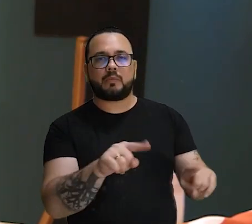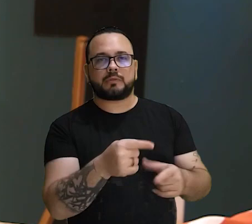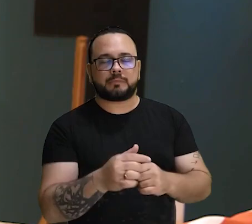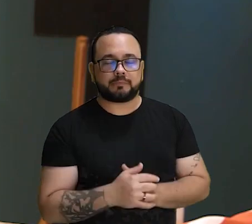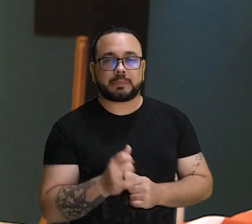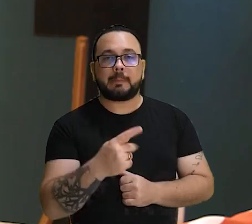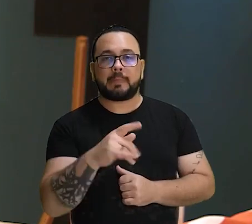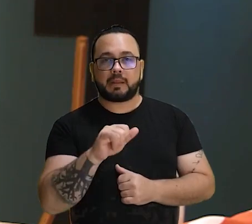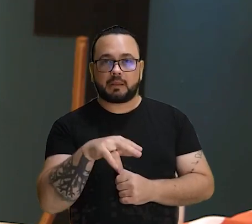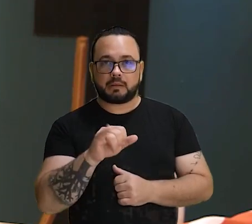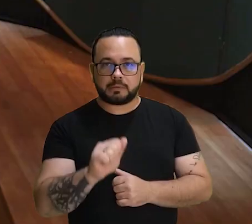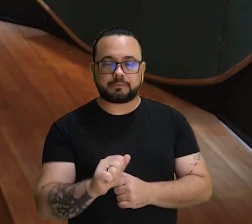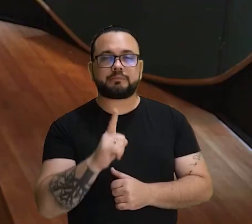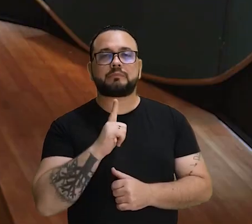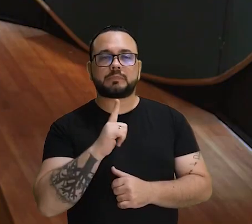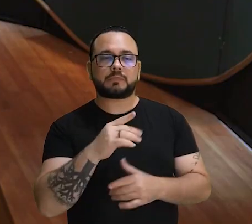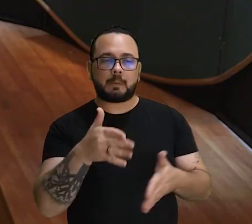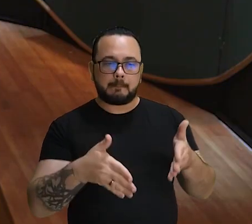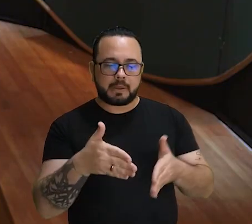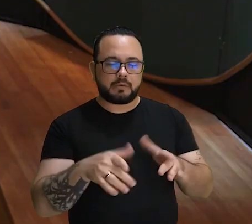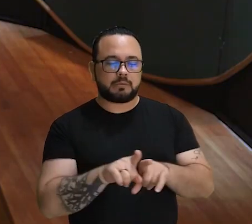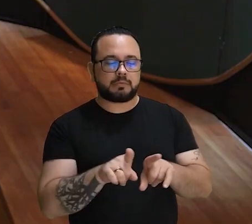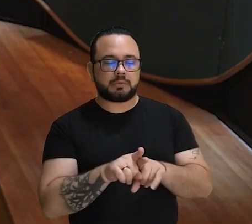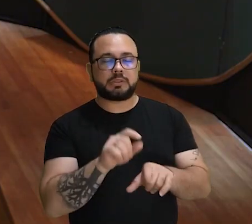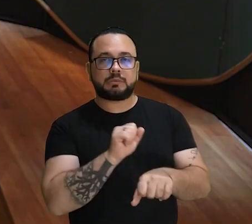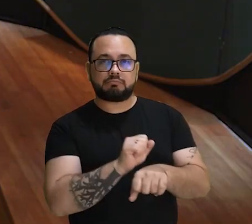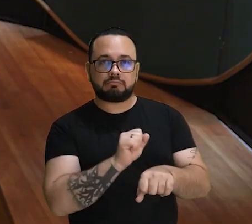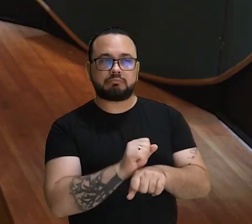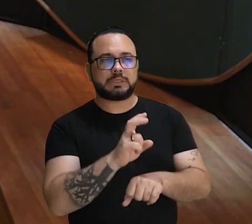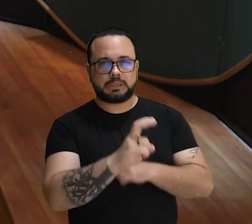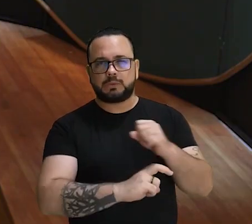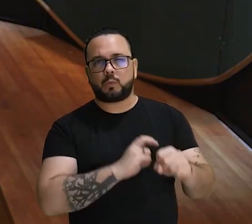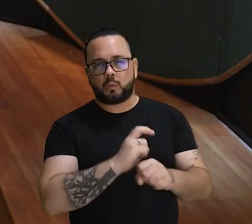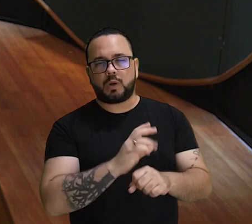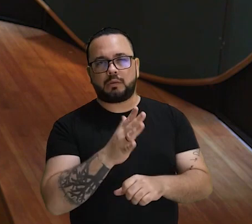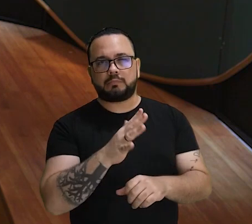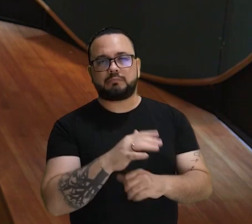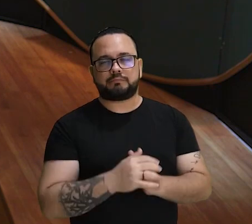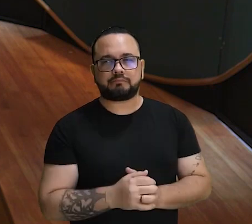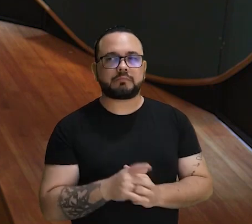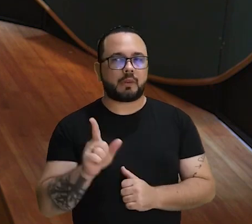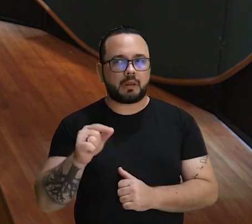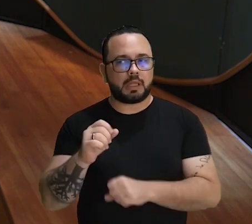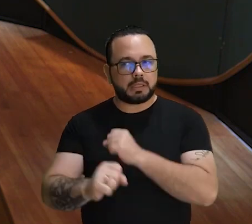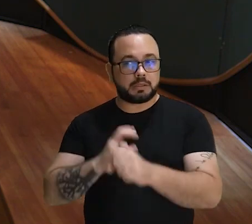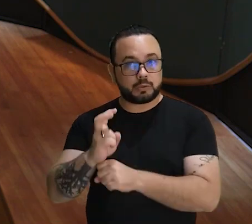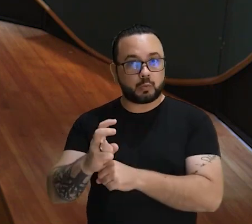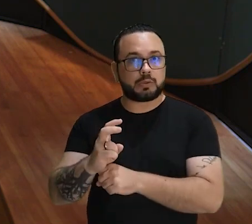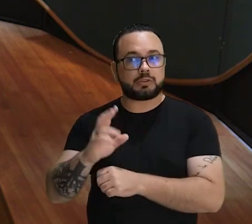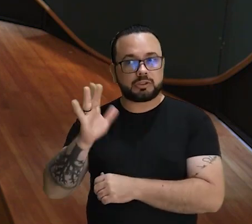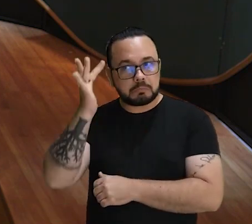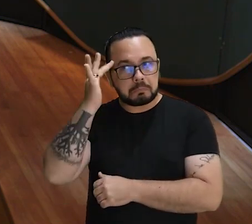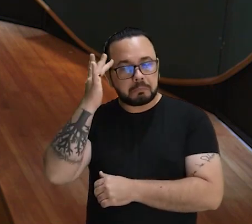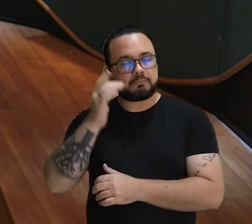fonográfico. O Apneia também teve um tempo bom, porque do Vinha da Ida pro Apneia são 5 anos. São 5 anos de amadurecimento. Então é um tempo